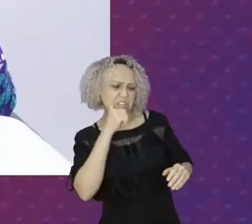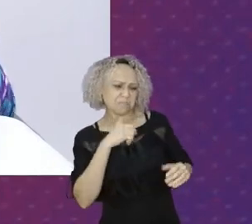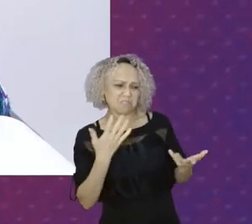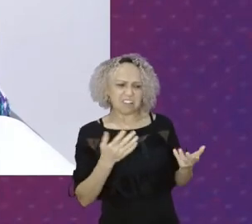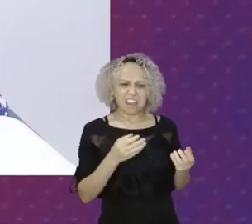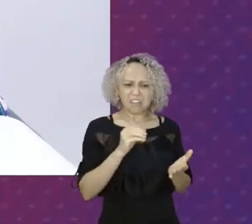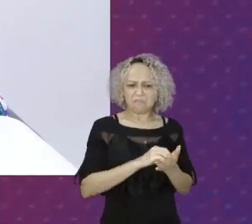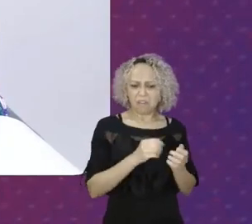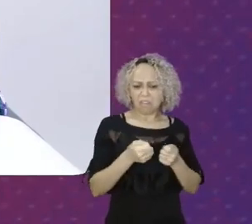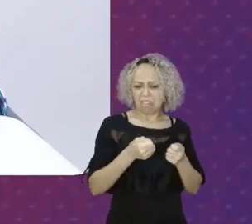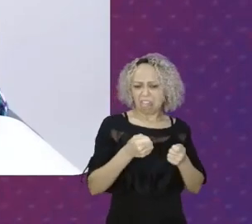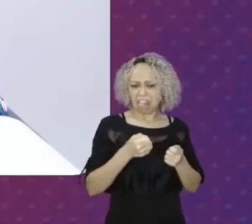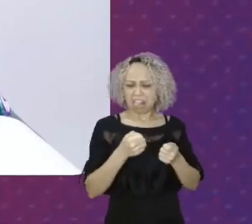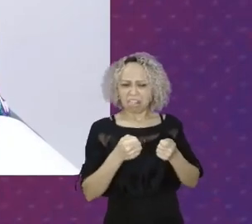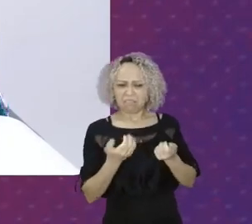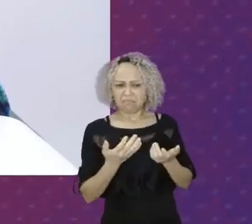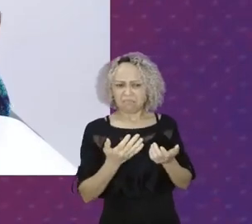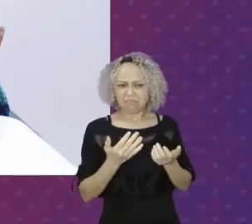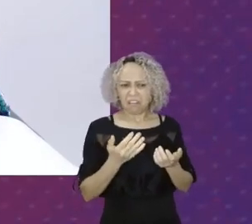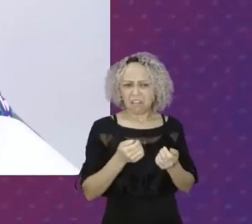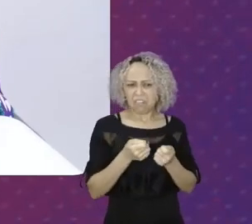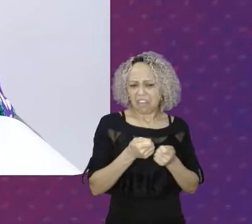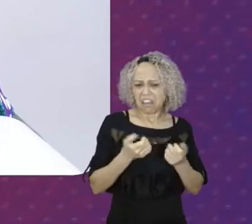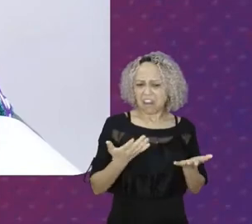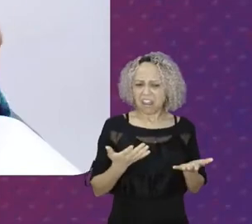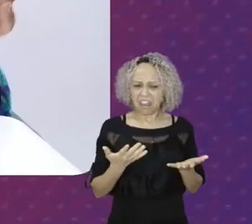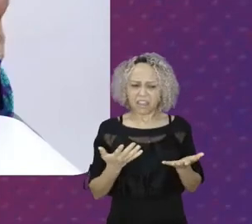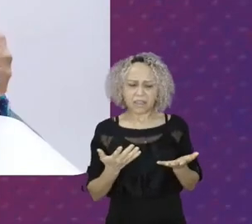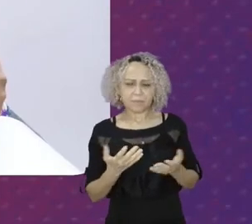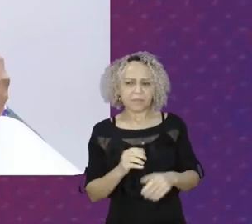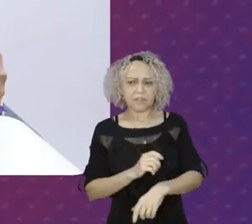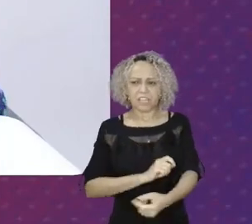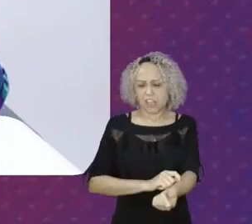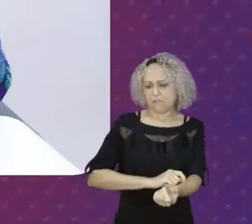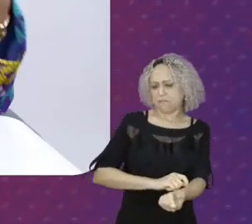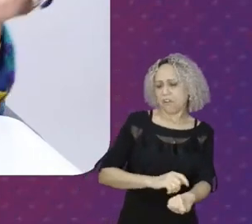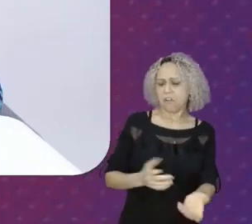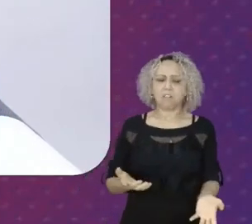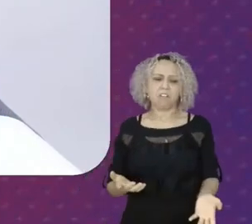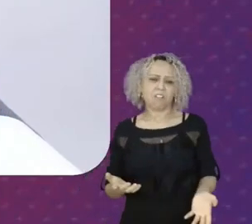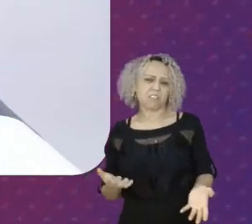traz muito presente o capacitismo e o mérito, né? Então, enfim,